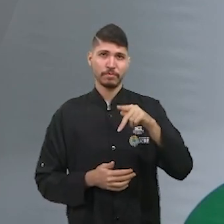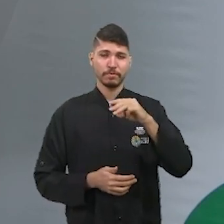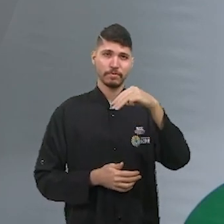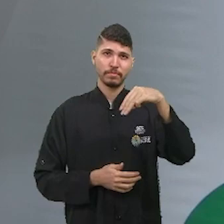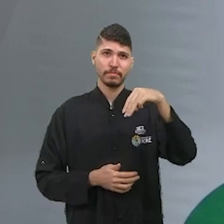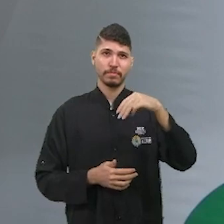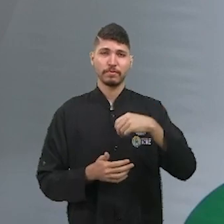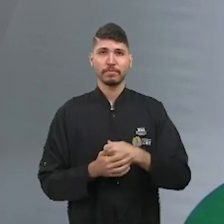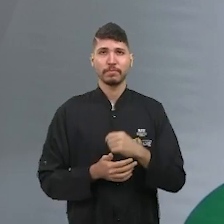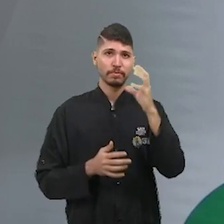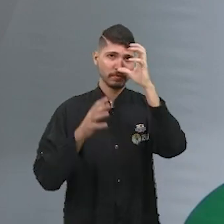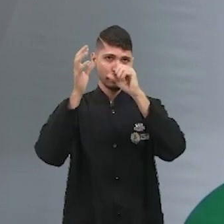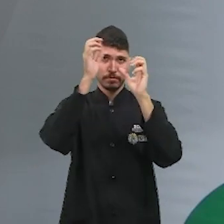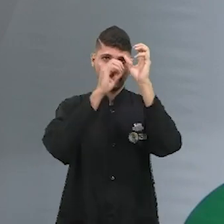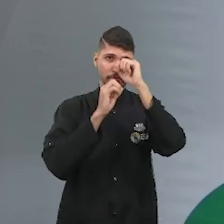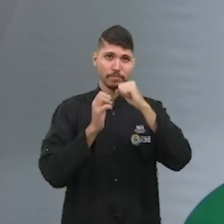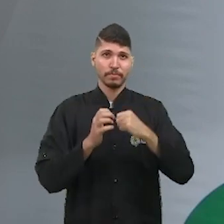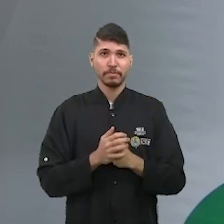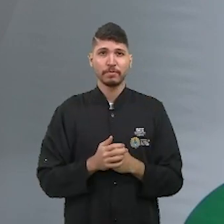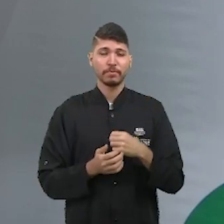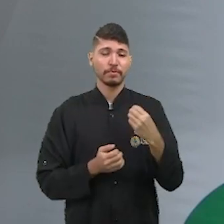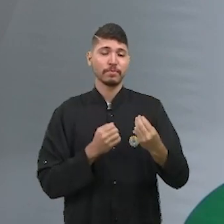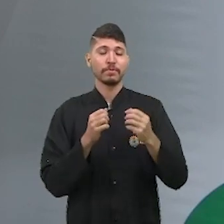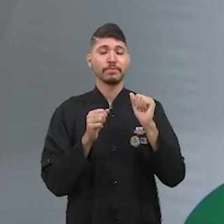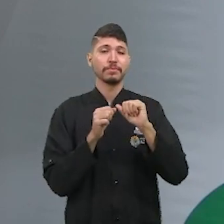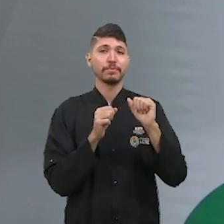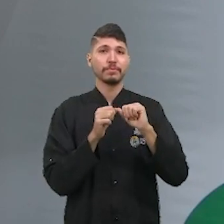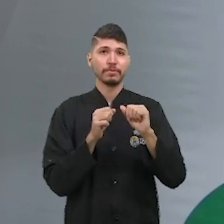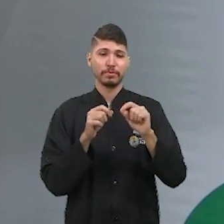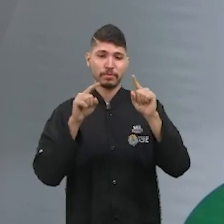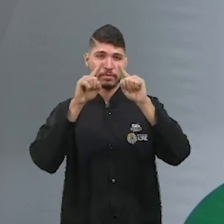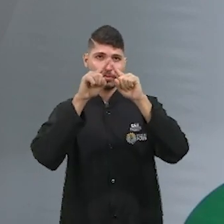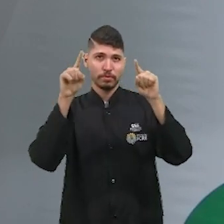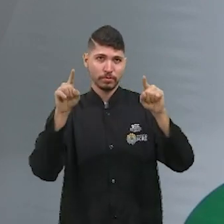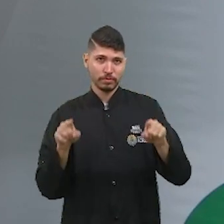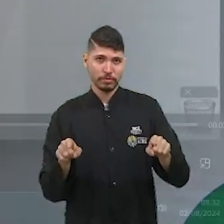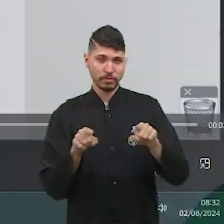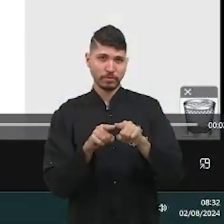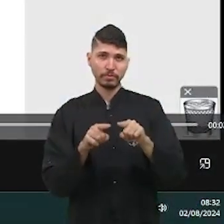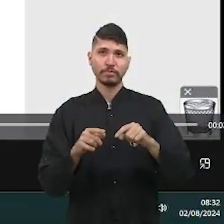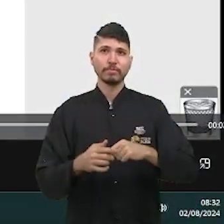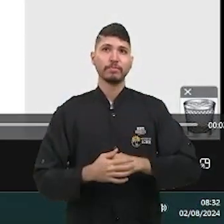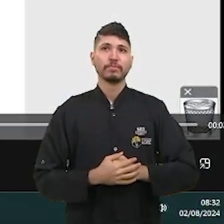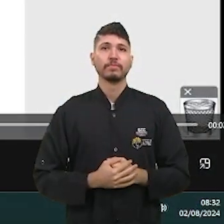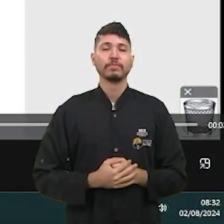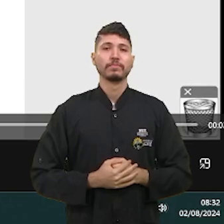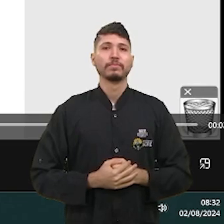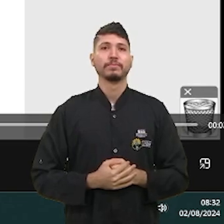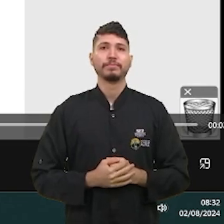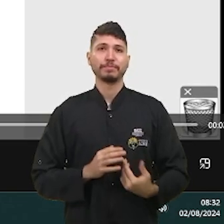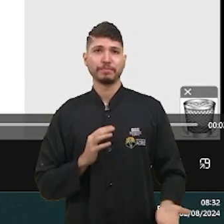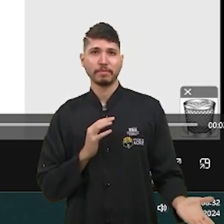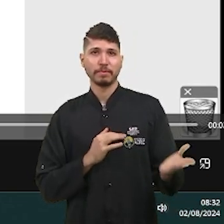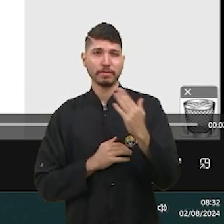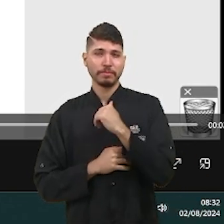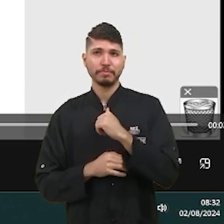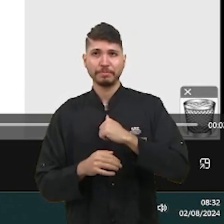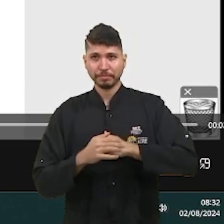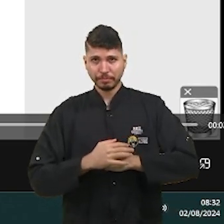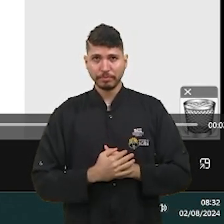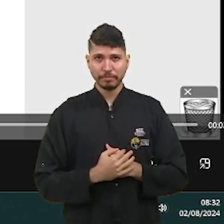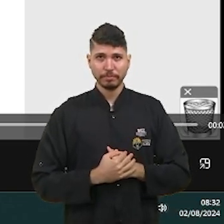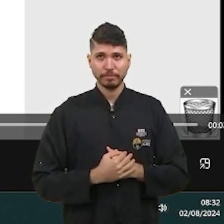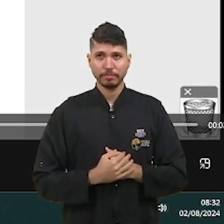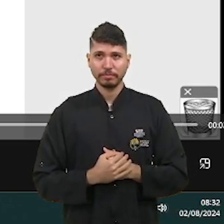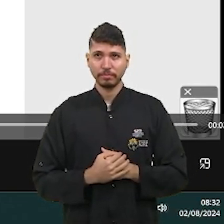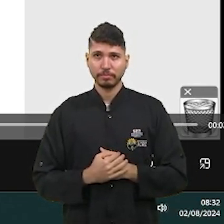iremos aprender a construir um quadrado me acompanha a ideia é a